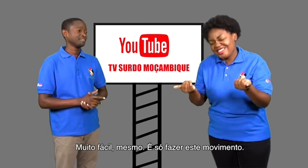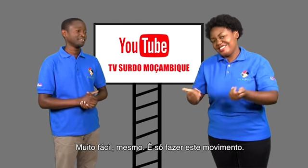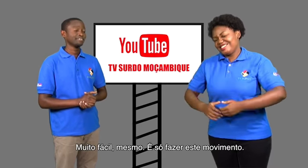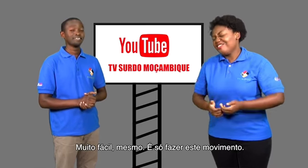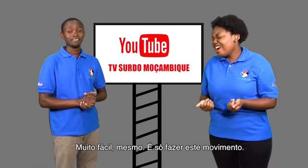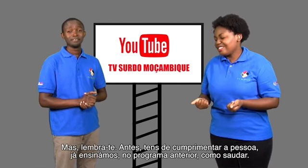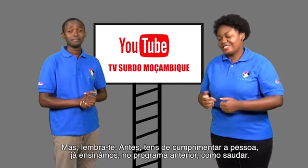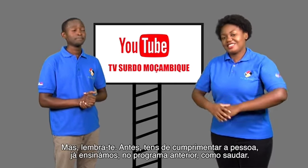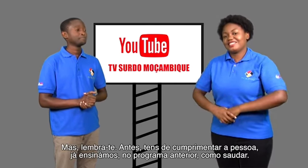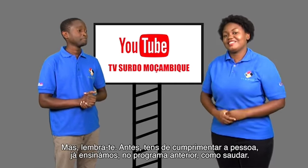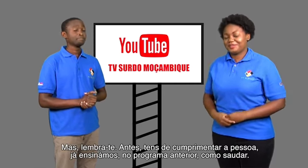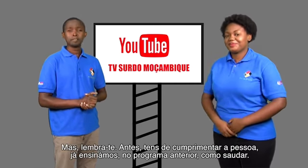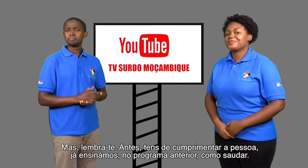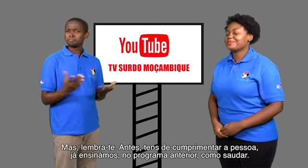mesmo.